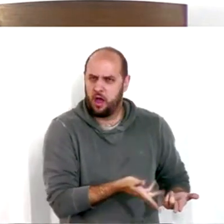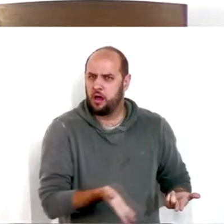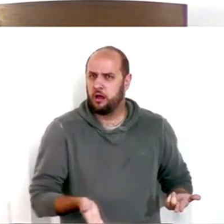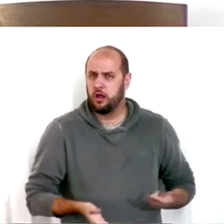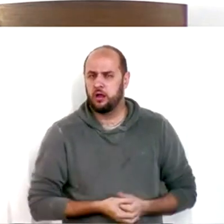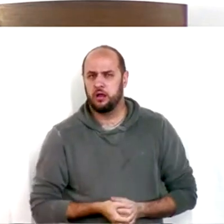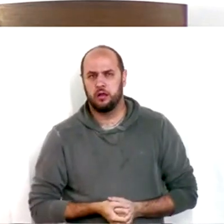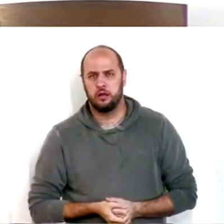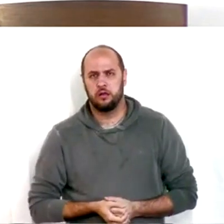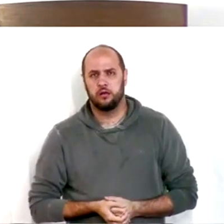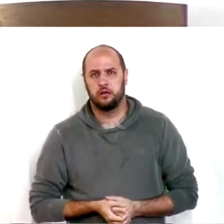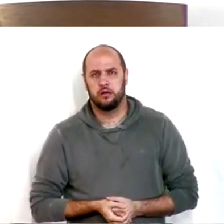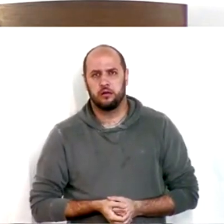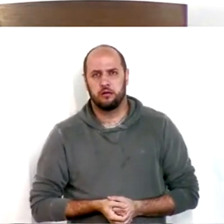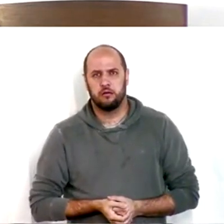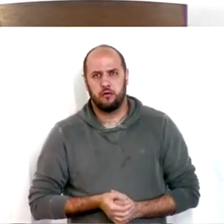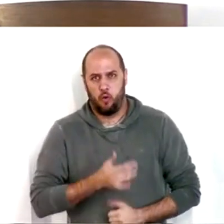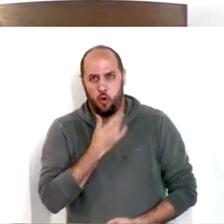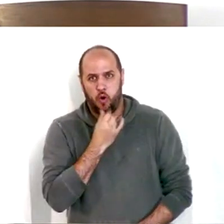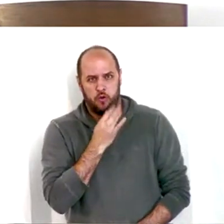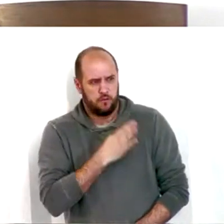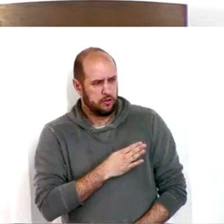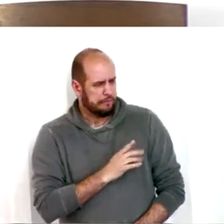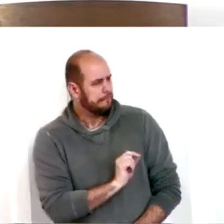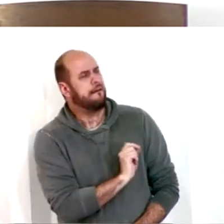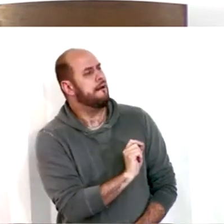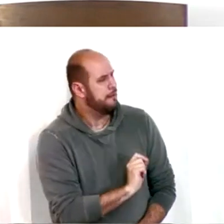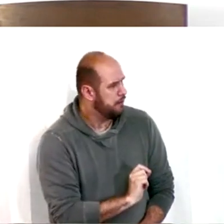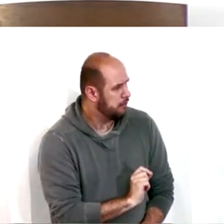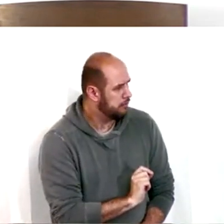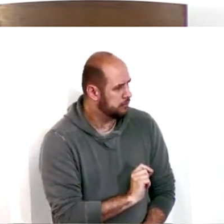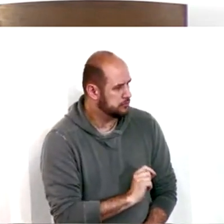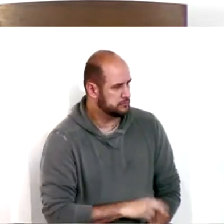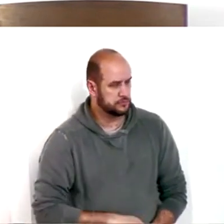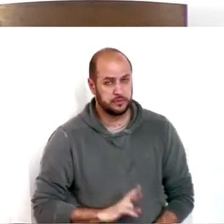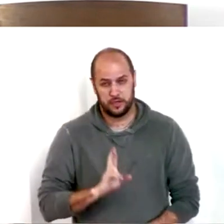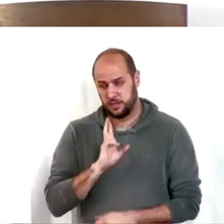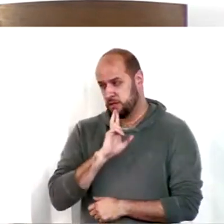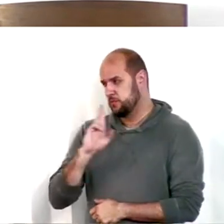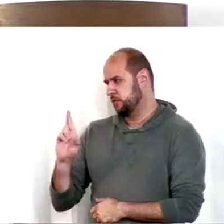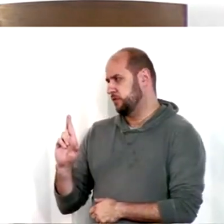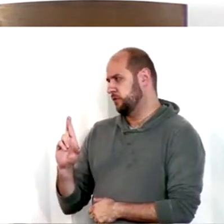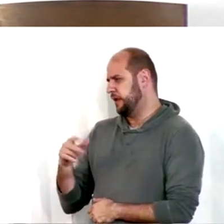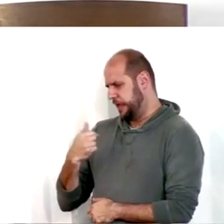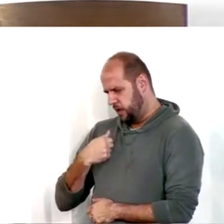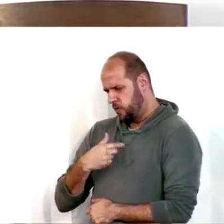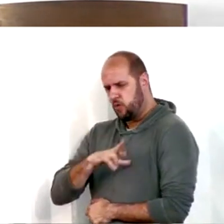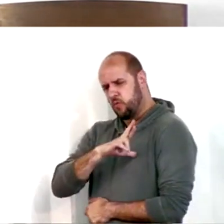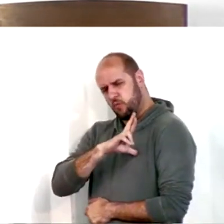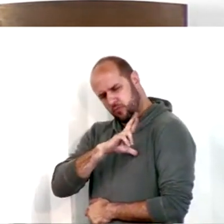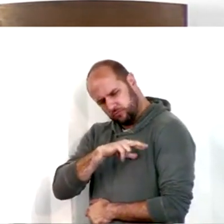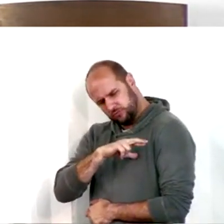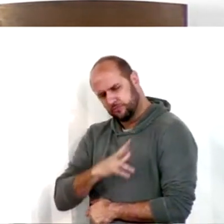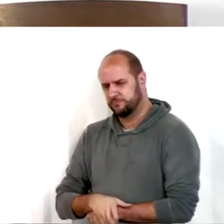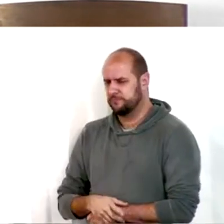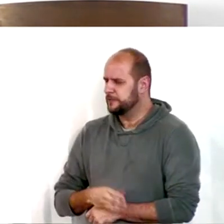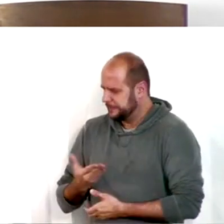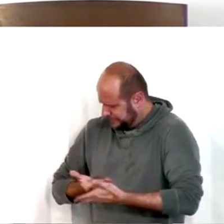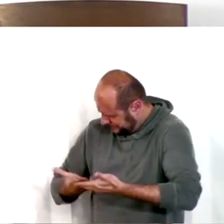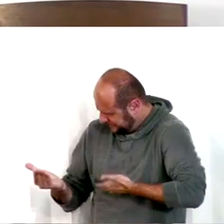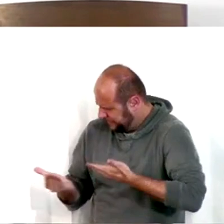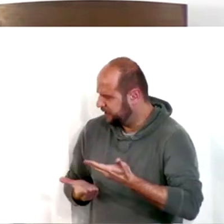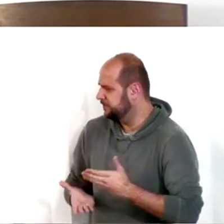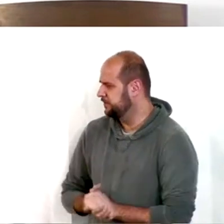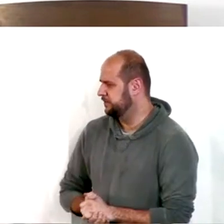seus pés. Disse ele: Quem és tu? Ela respondeu: sou Rute, tua